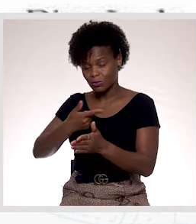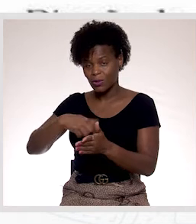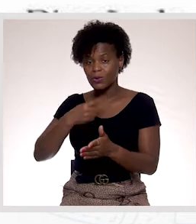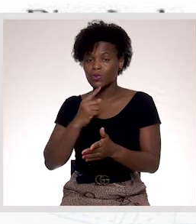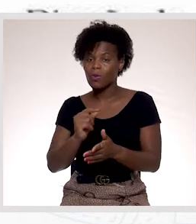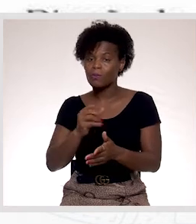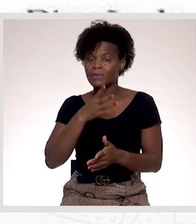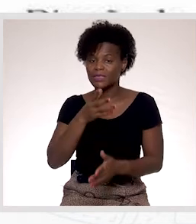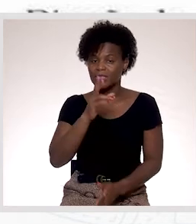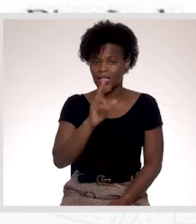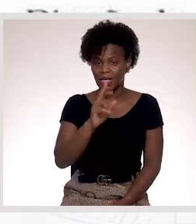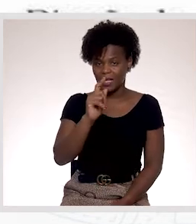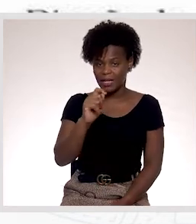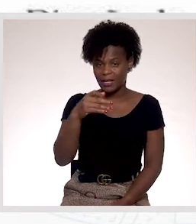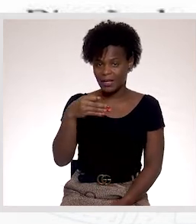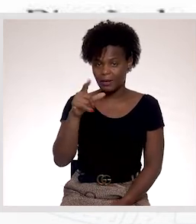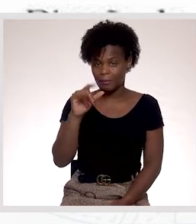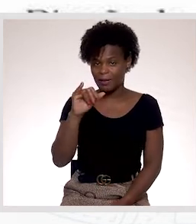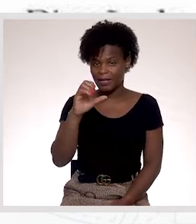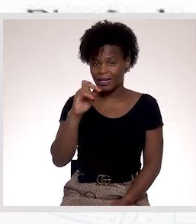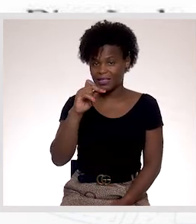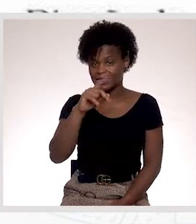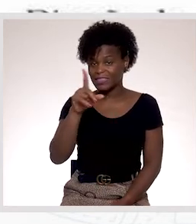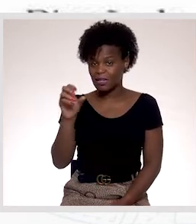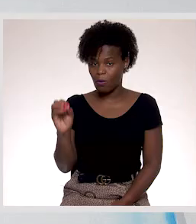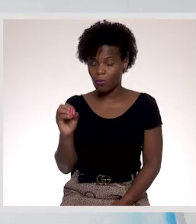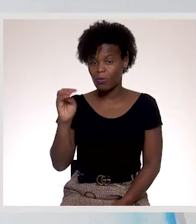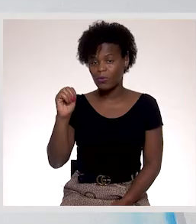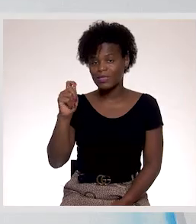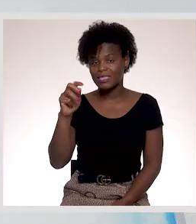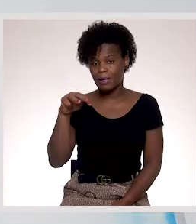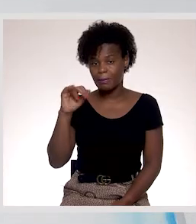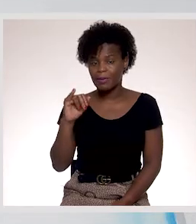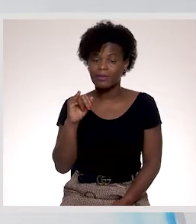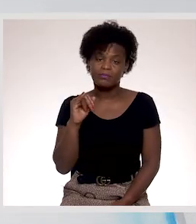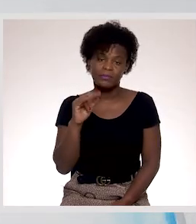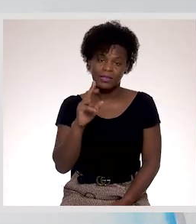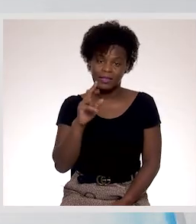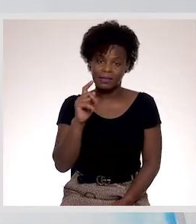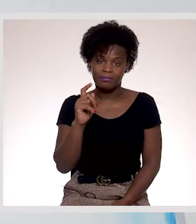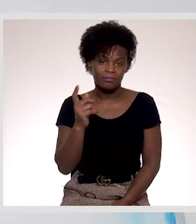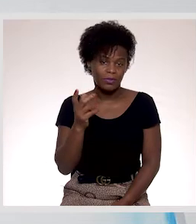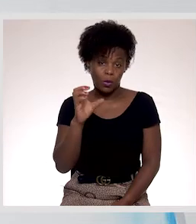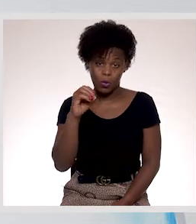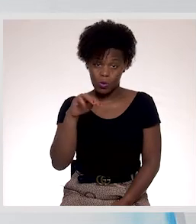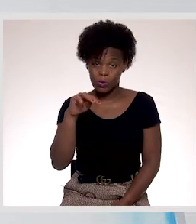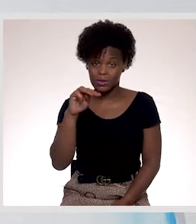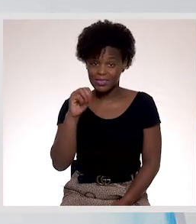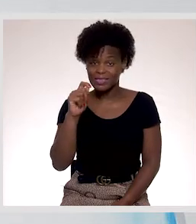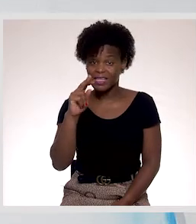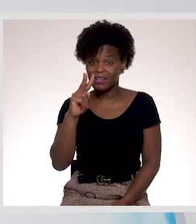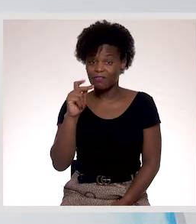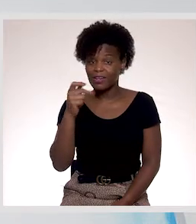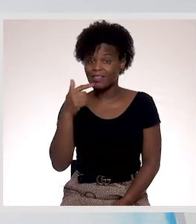nós chamamos de replicação semi-conservativas. Agora, para melhor ver